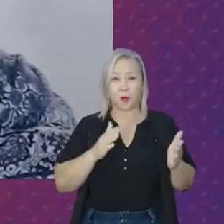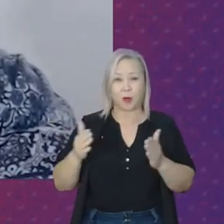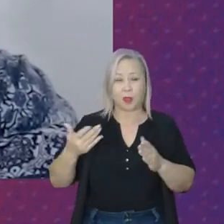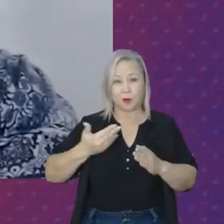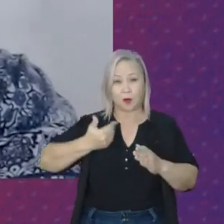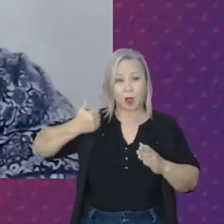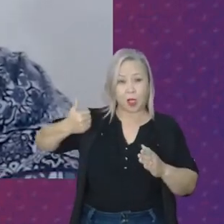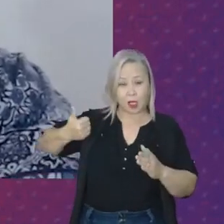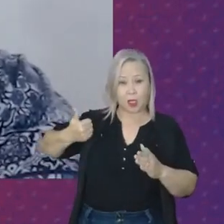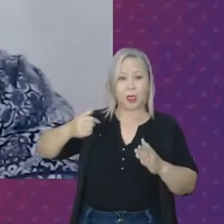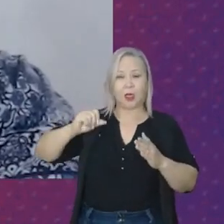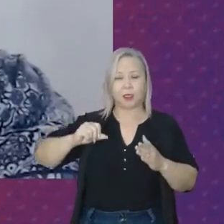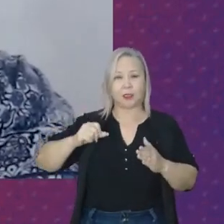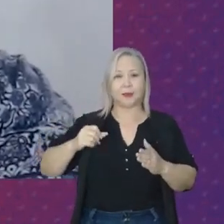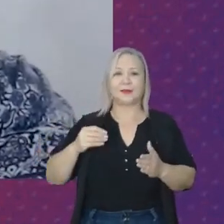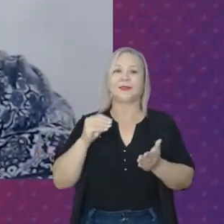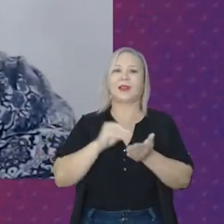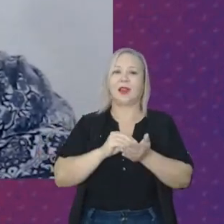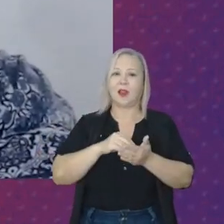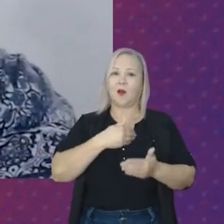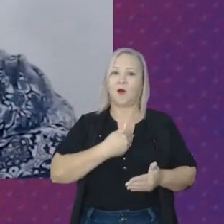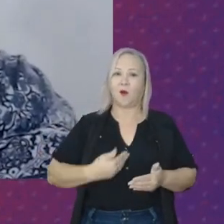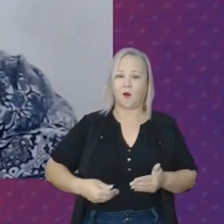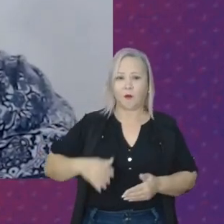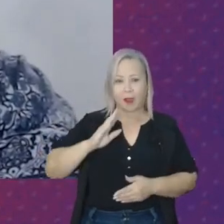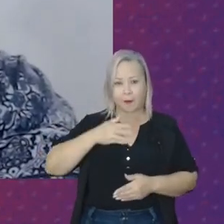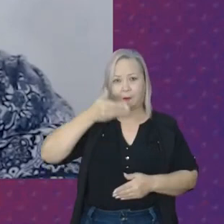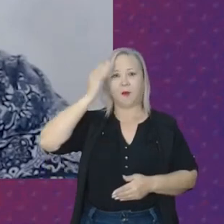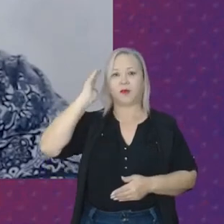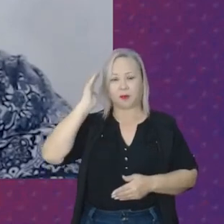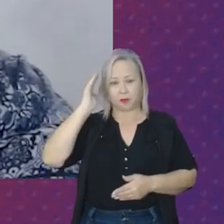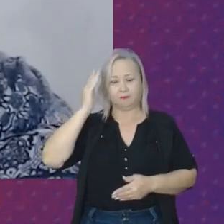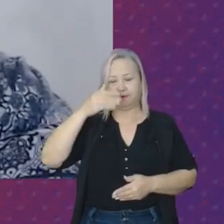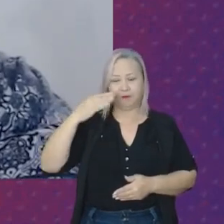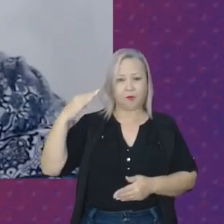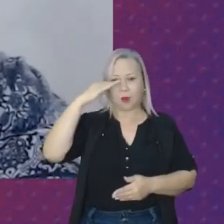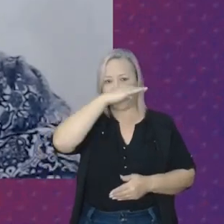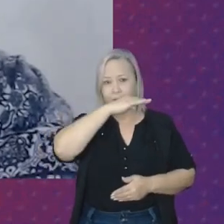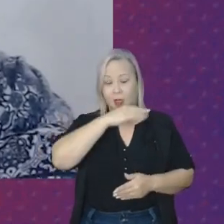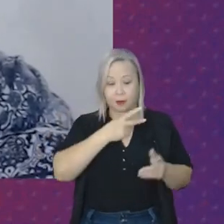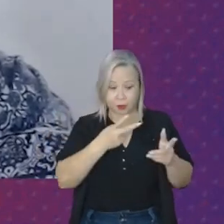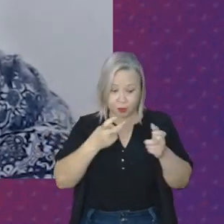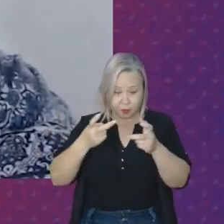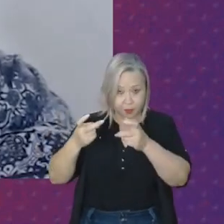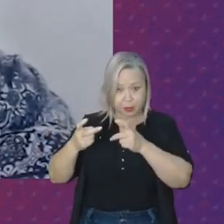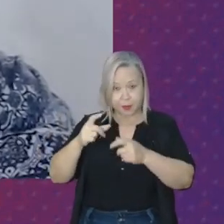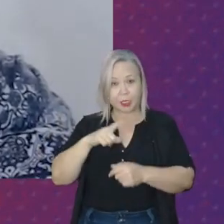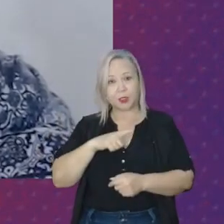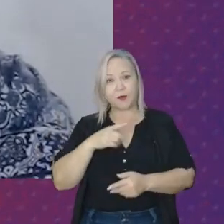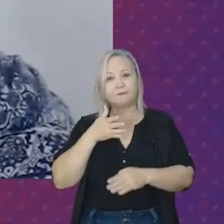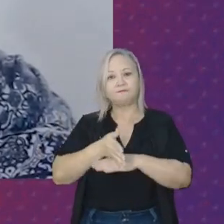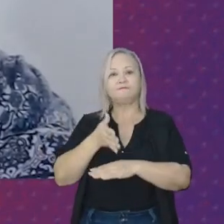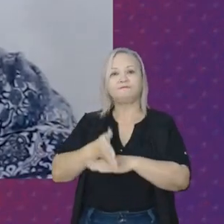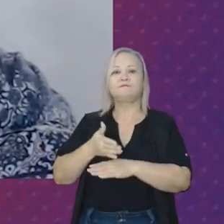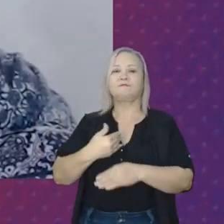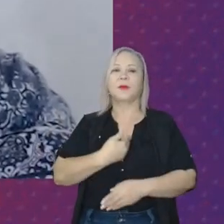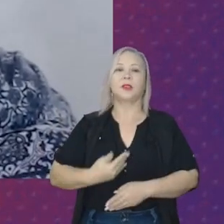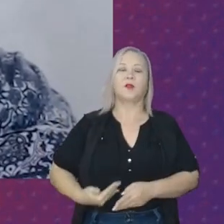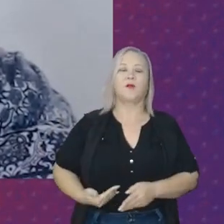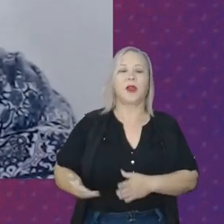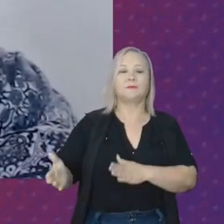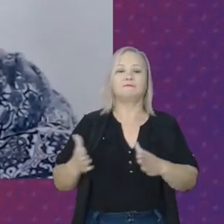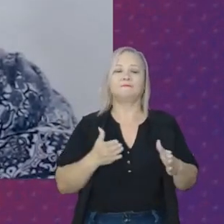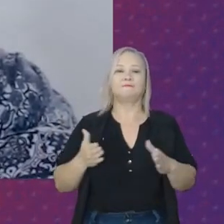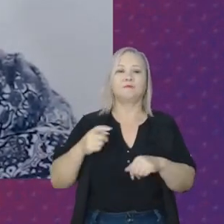anterior ao desgoverno Bolsonaro, a gente vai perceber que nós tivemos, dentro deste governo, um